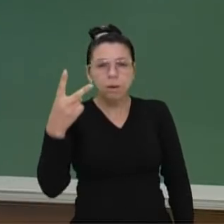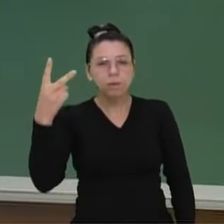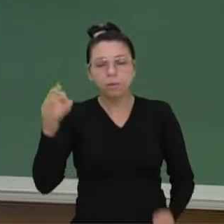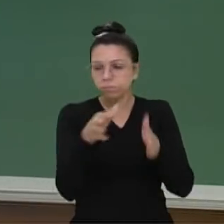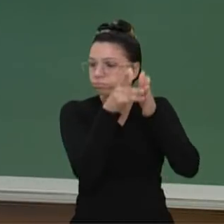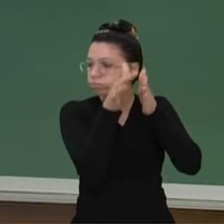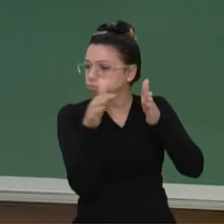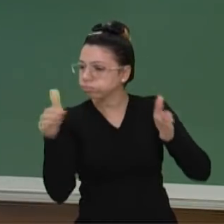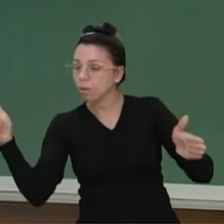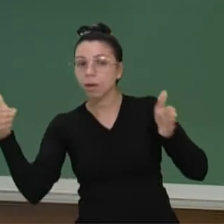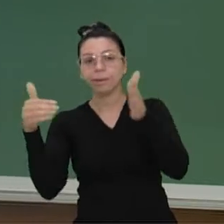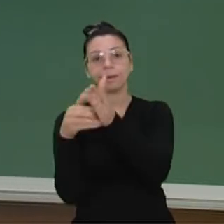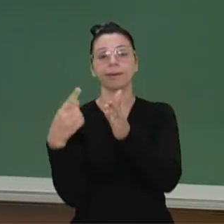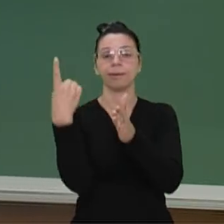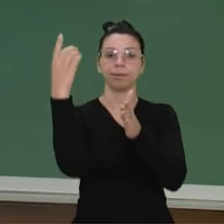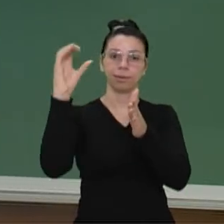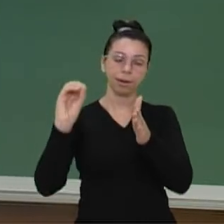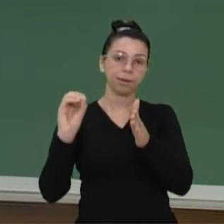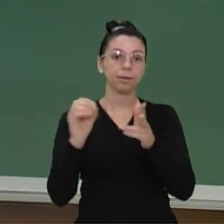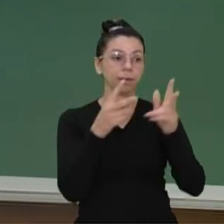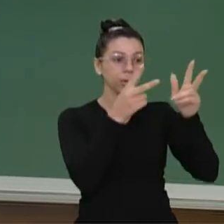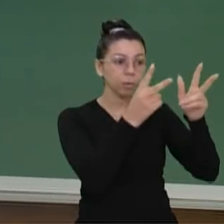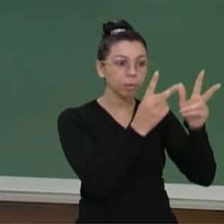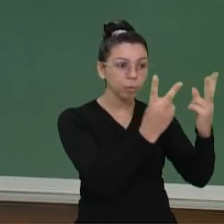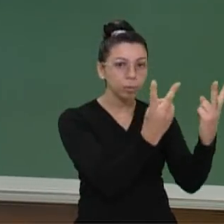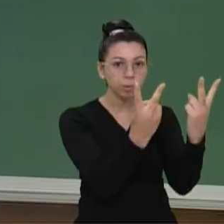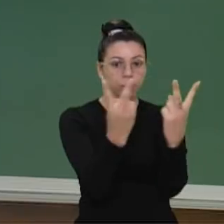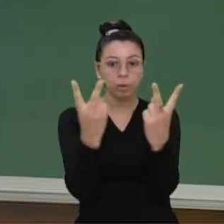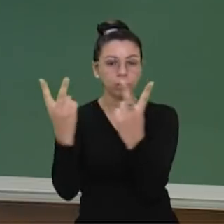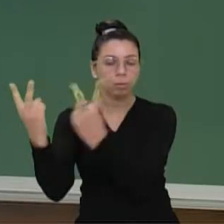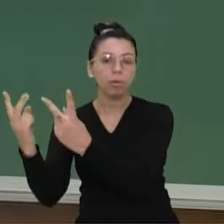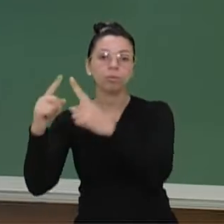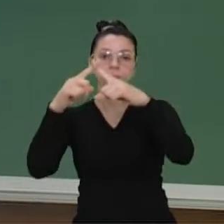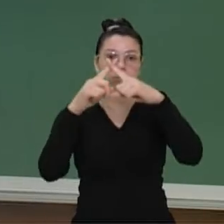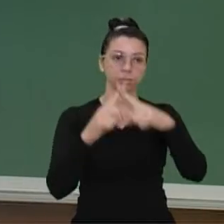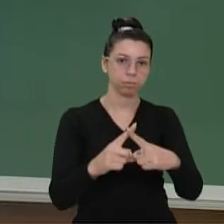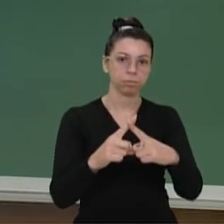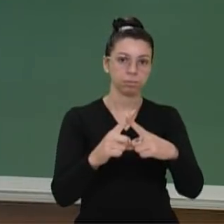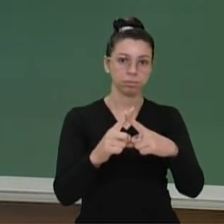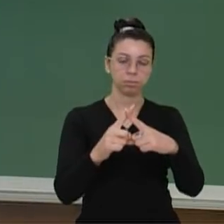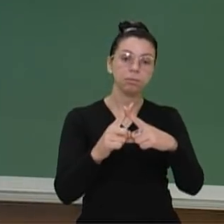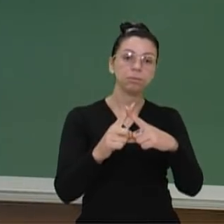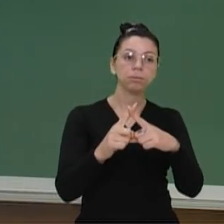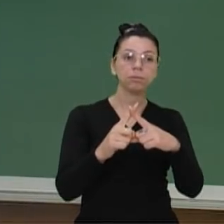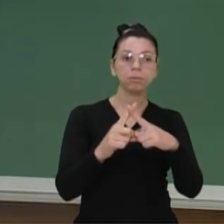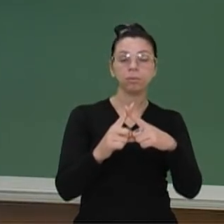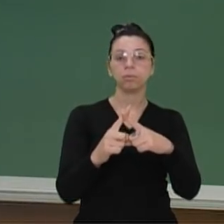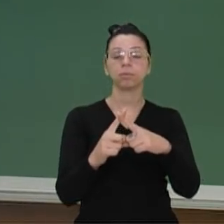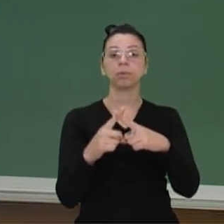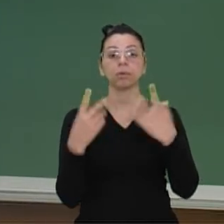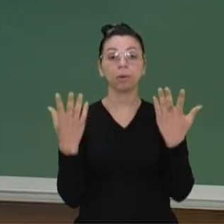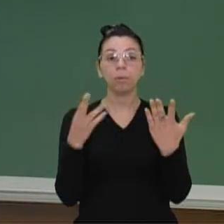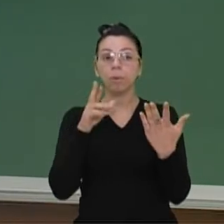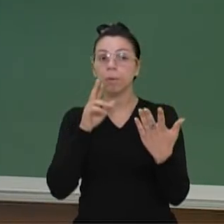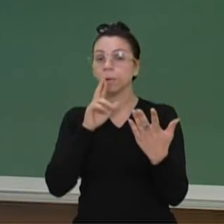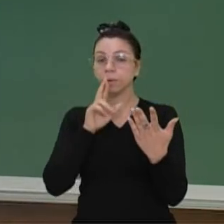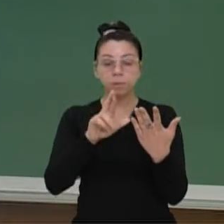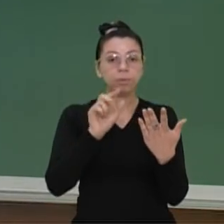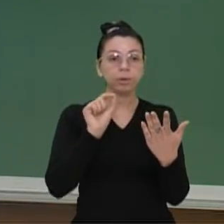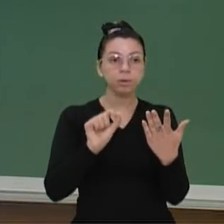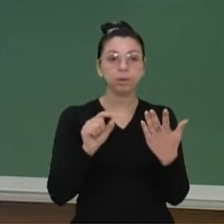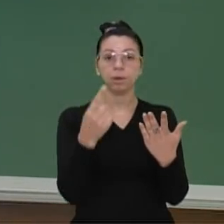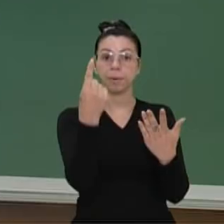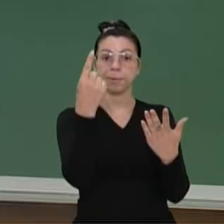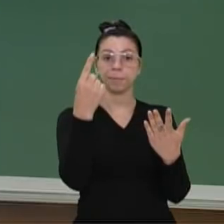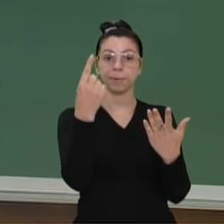né? 10 fatores iguais a 2 multiplicados. 2 elevado a 10, 1024.